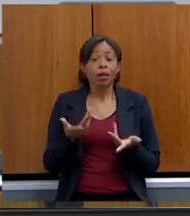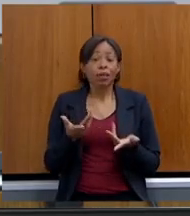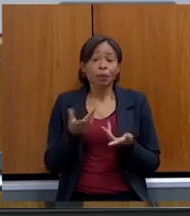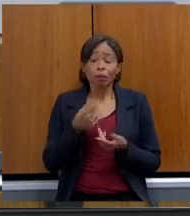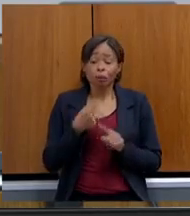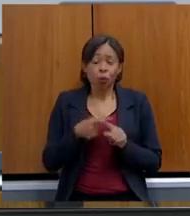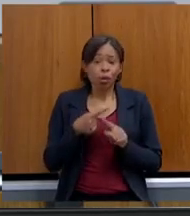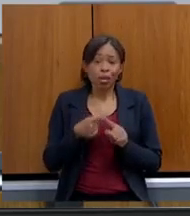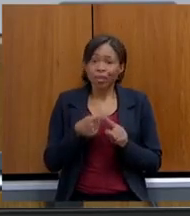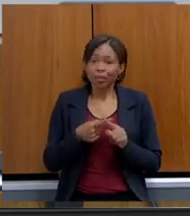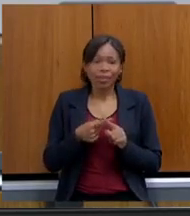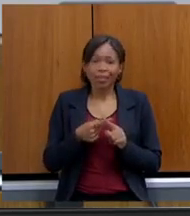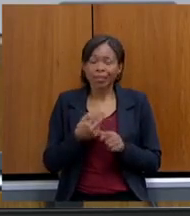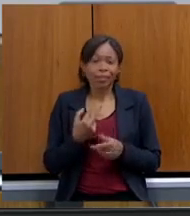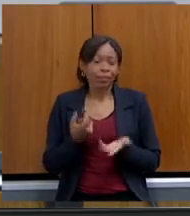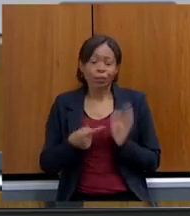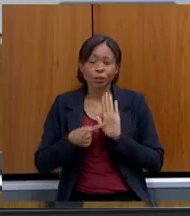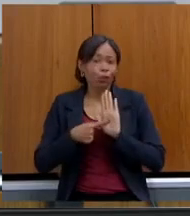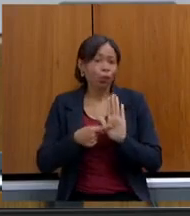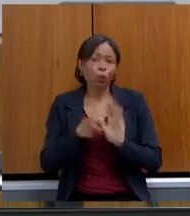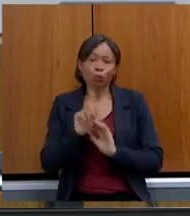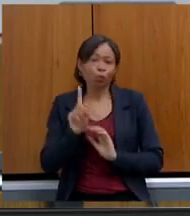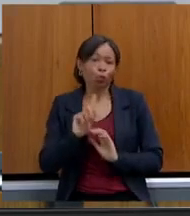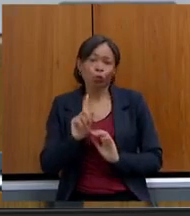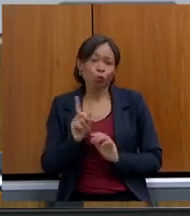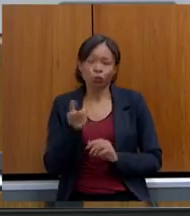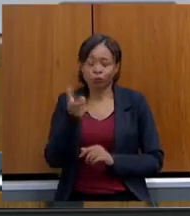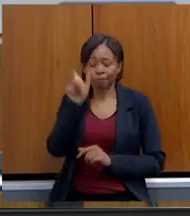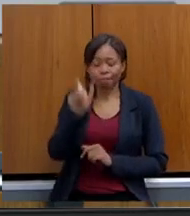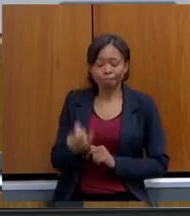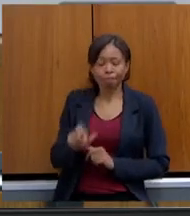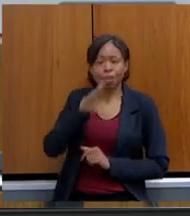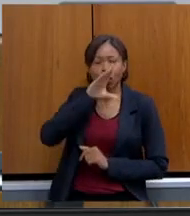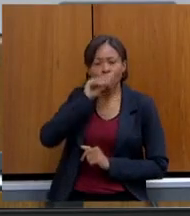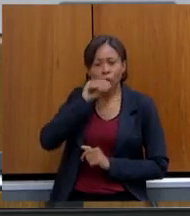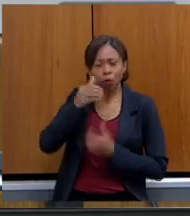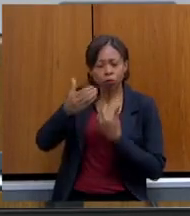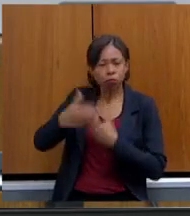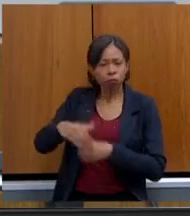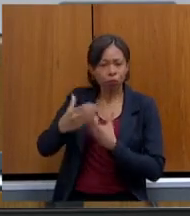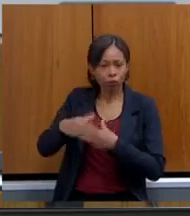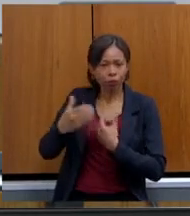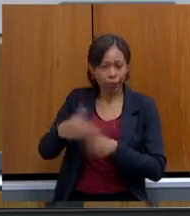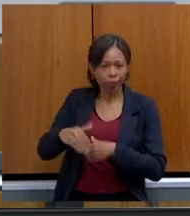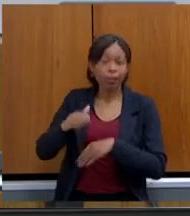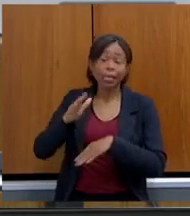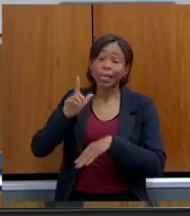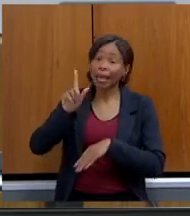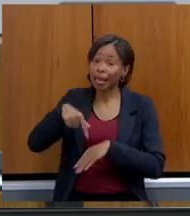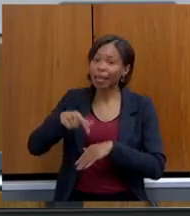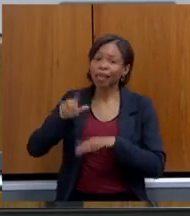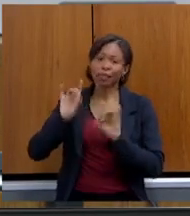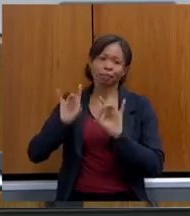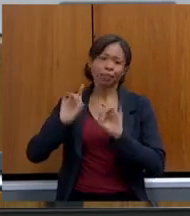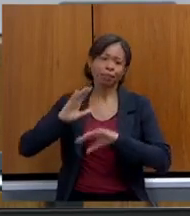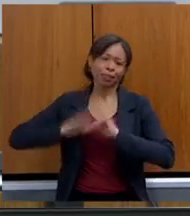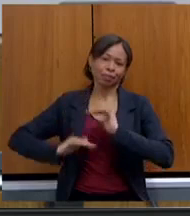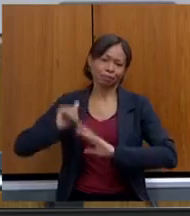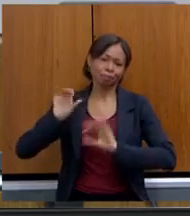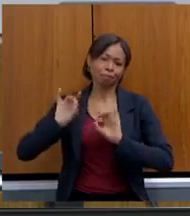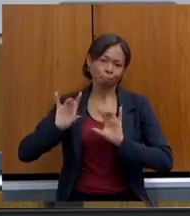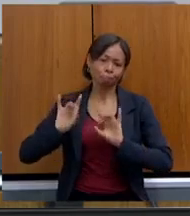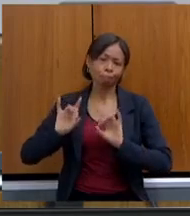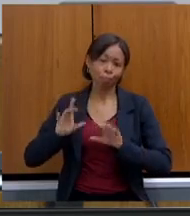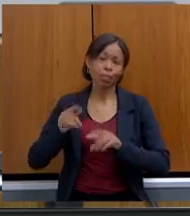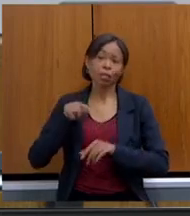tá no servidor concursado que é especialista na Educação Especial então ele tá sendo ele tá tem a enorme